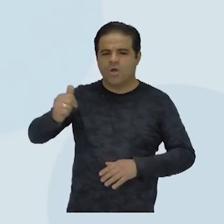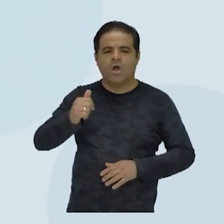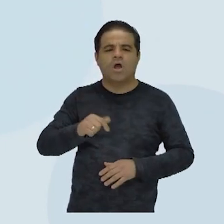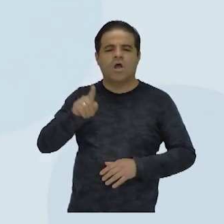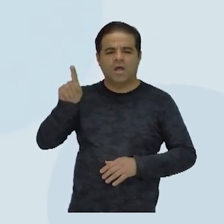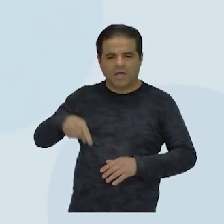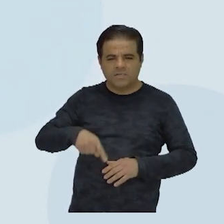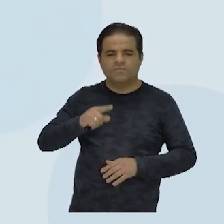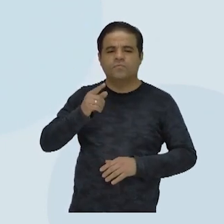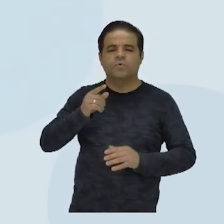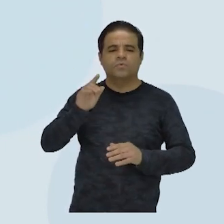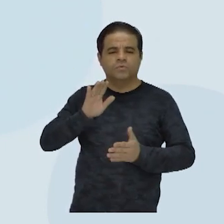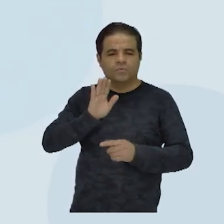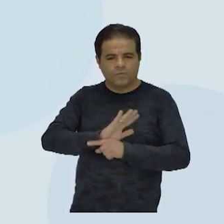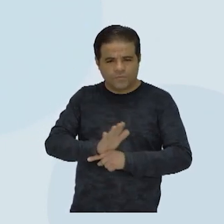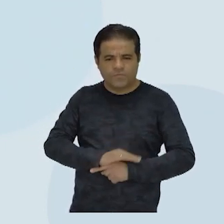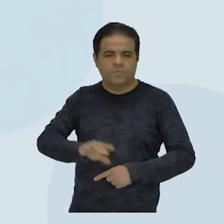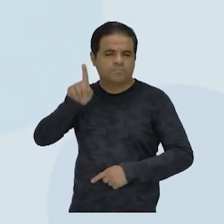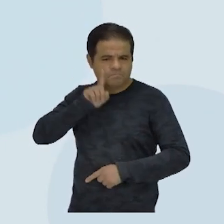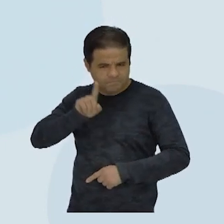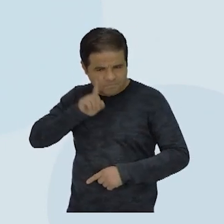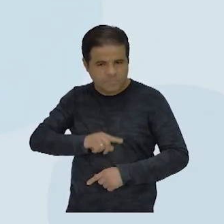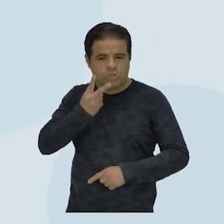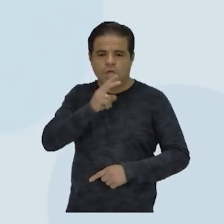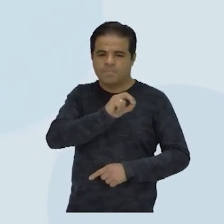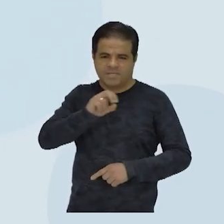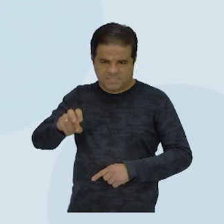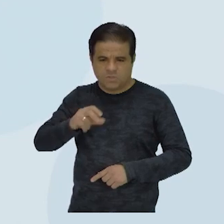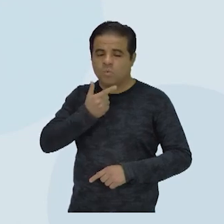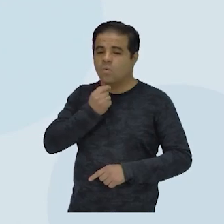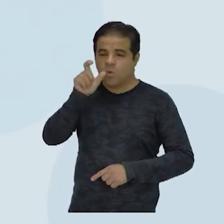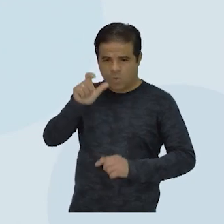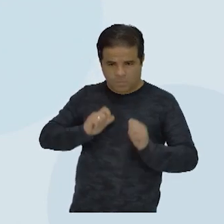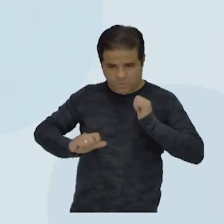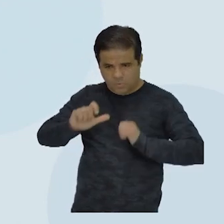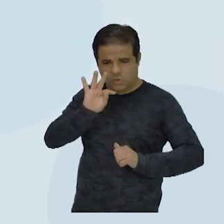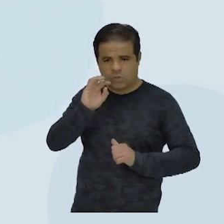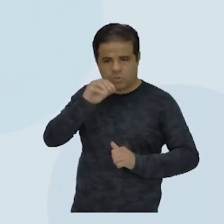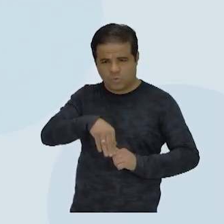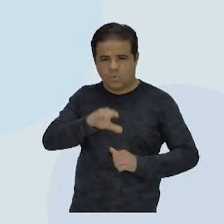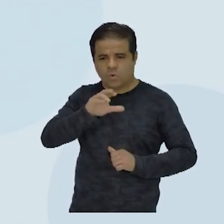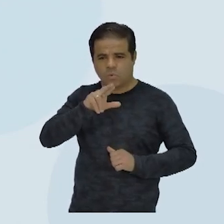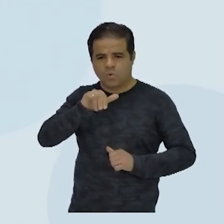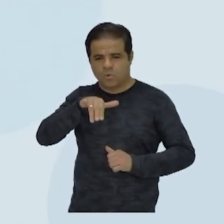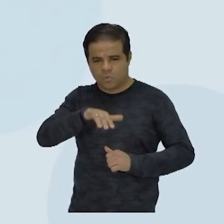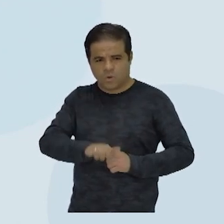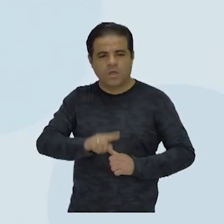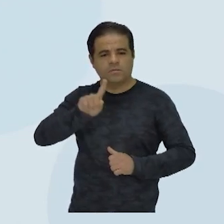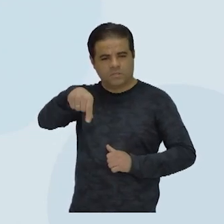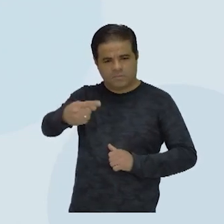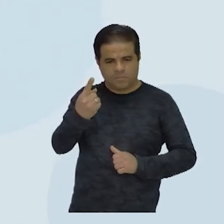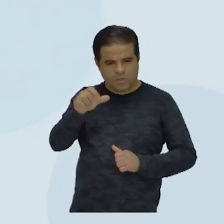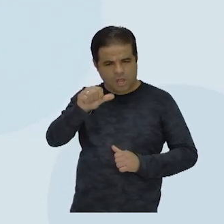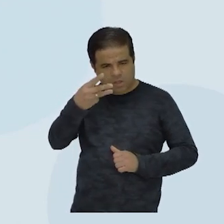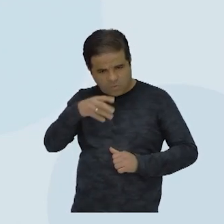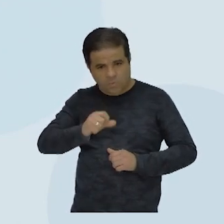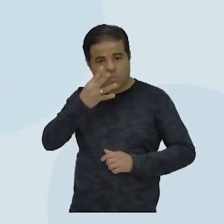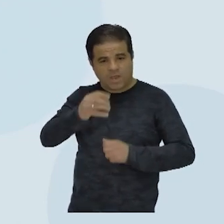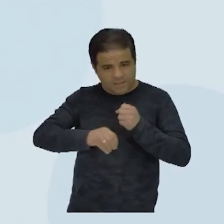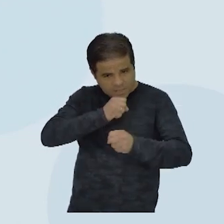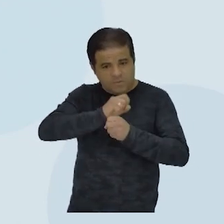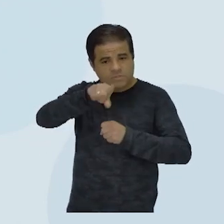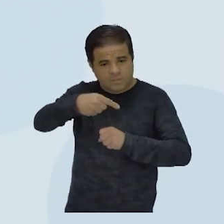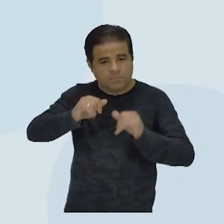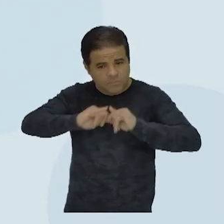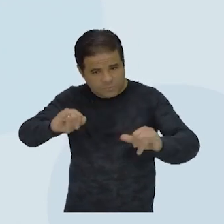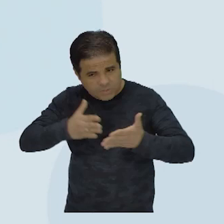estadunidense de 2005 com o ator Tom Cruise. Em 1938, 40 anos depois da publicação do livro, o